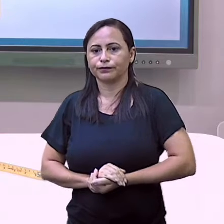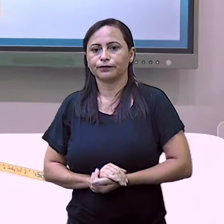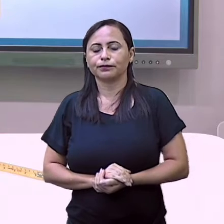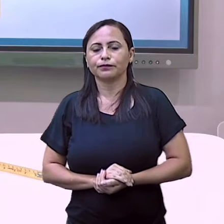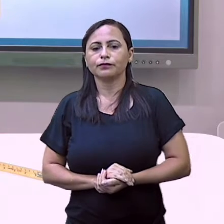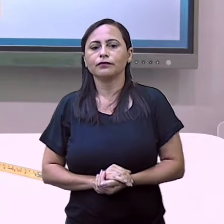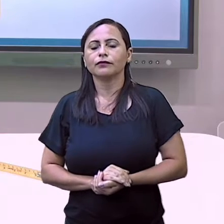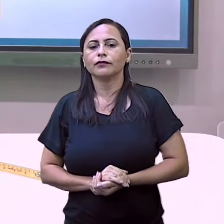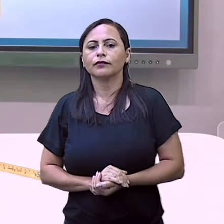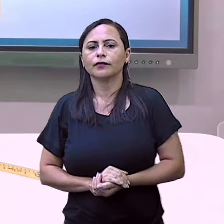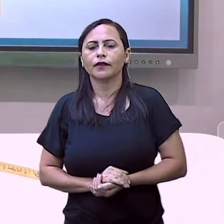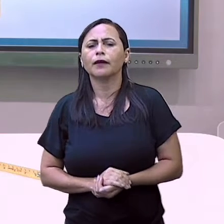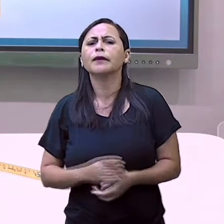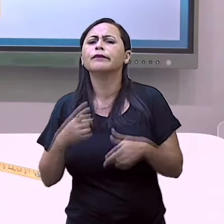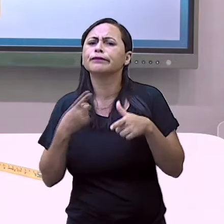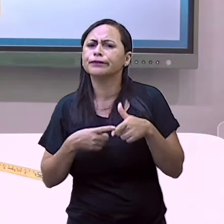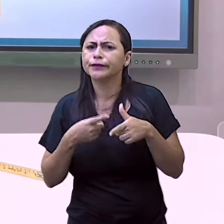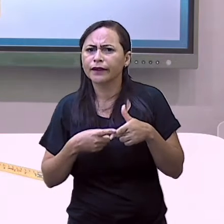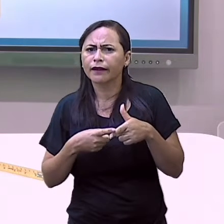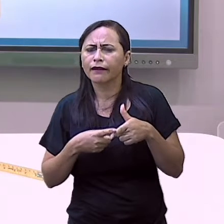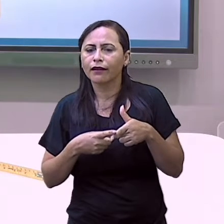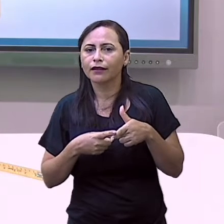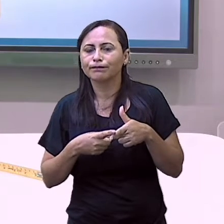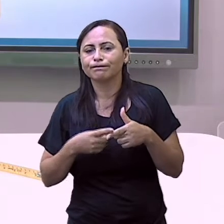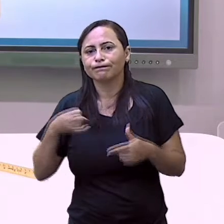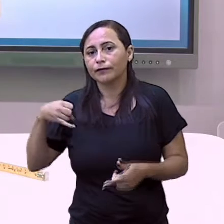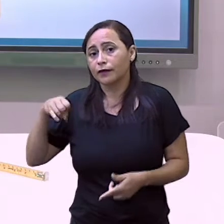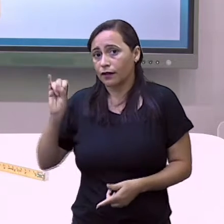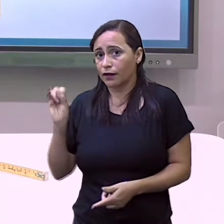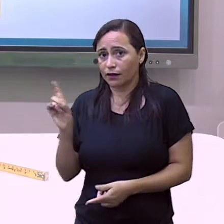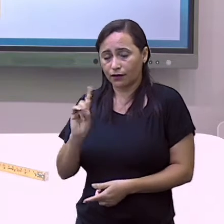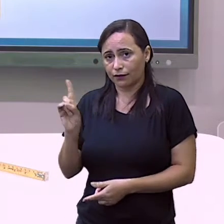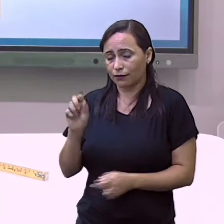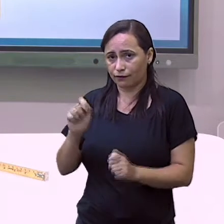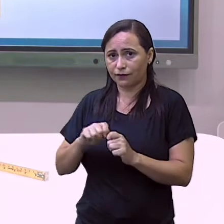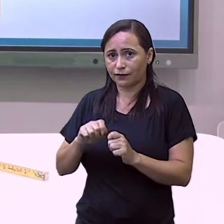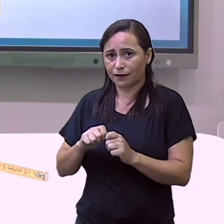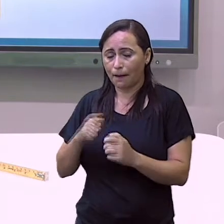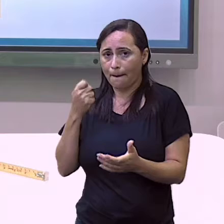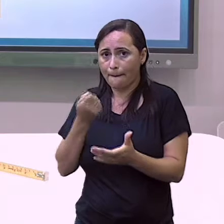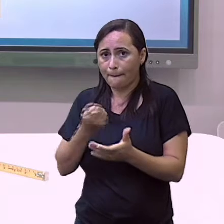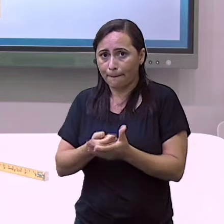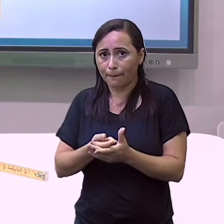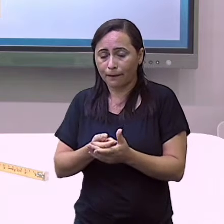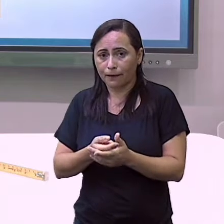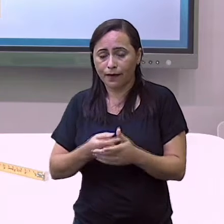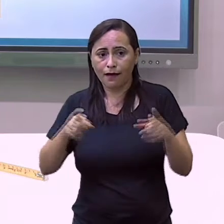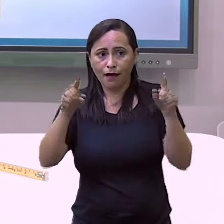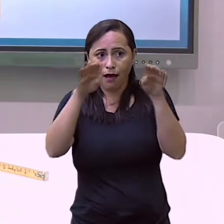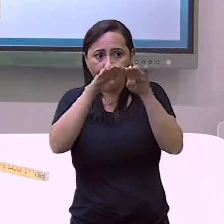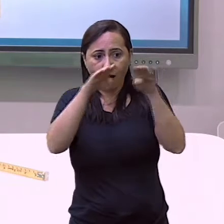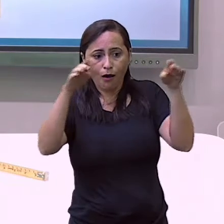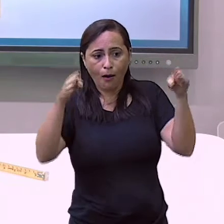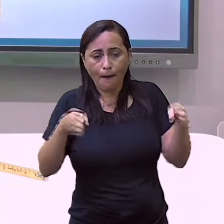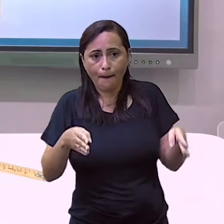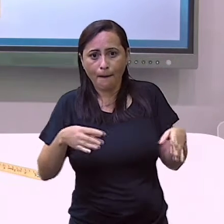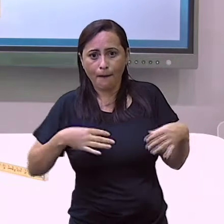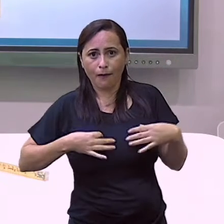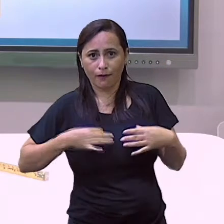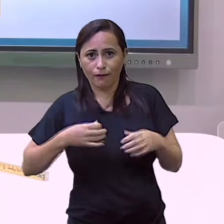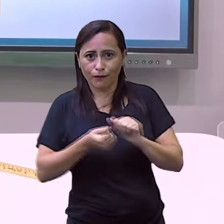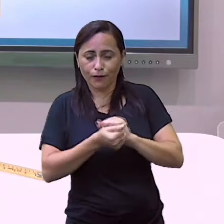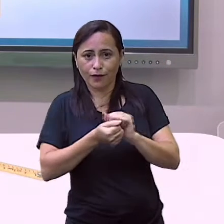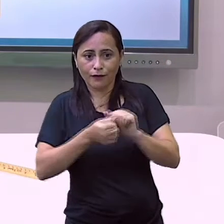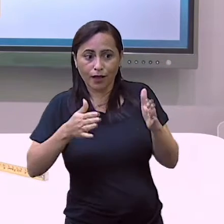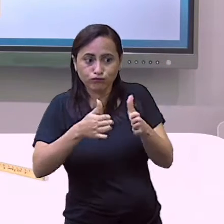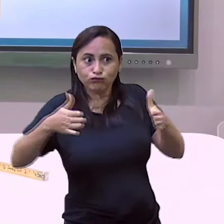lavar roupas. Porque se você não fizer isso e comprar uma máquina muito grande para aquele espaço,